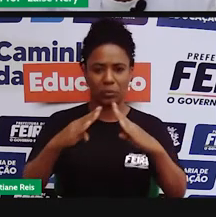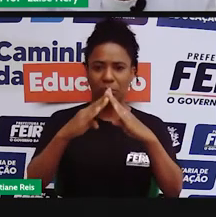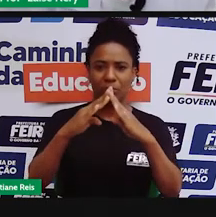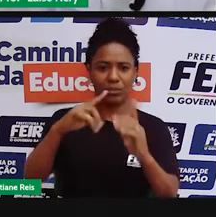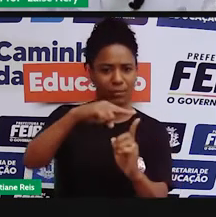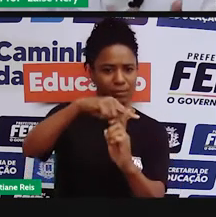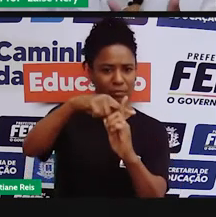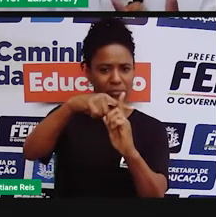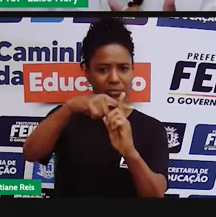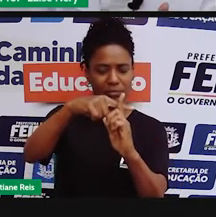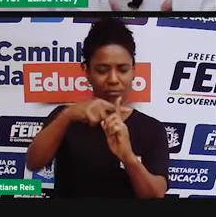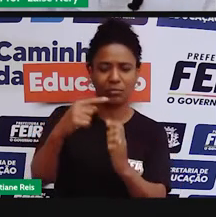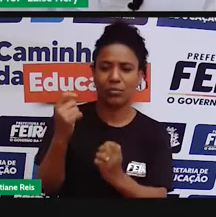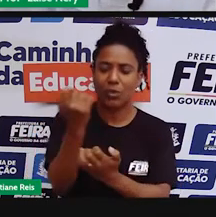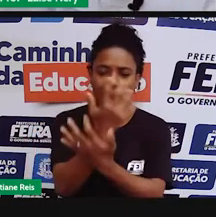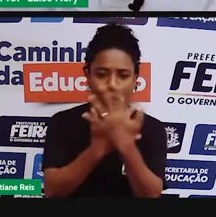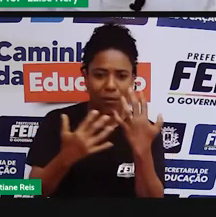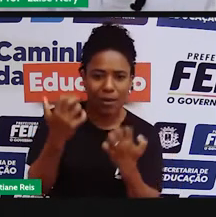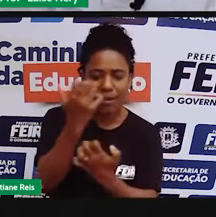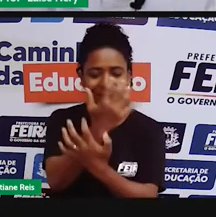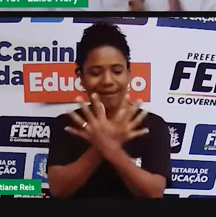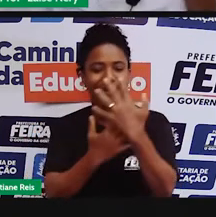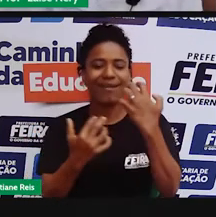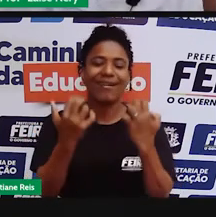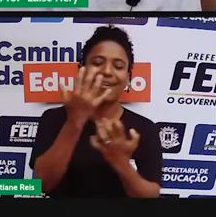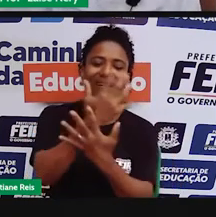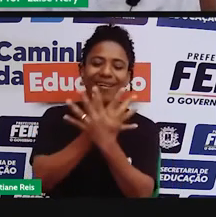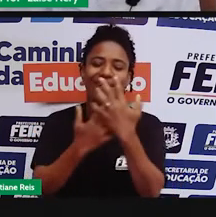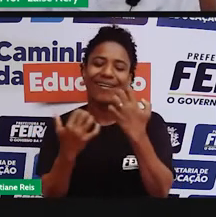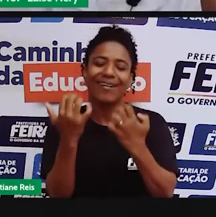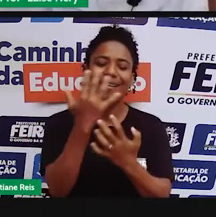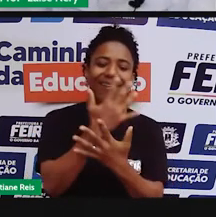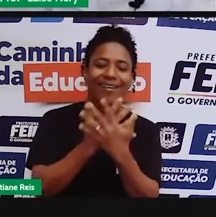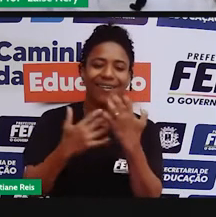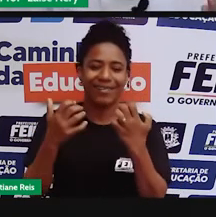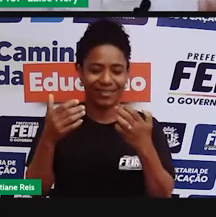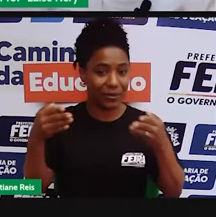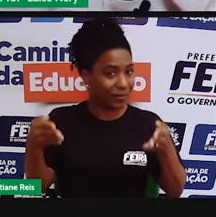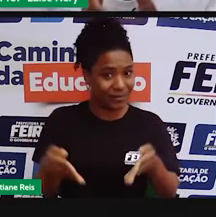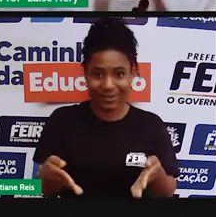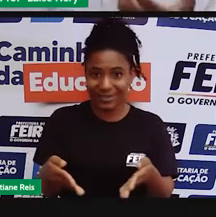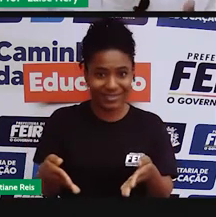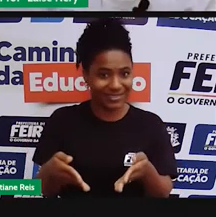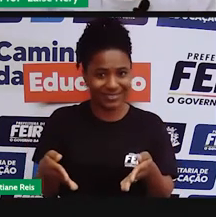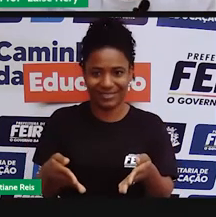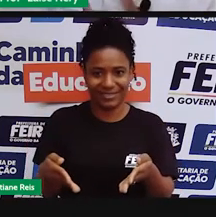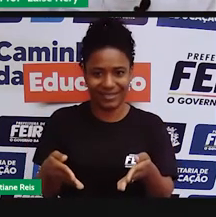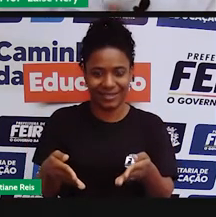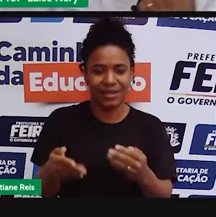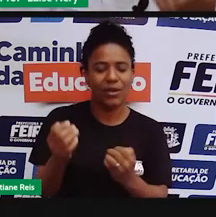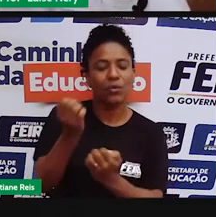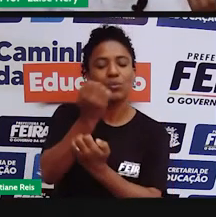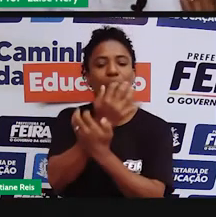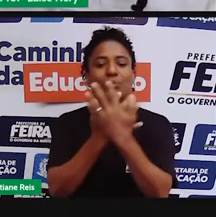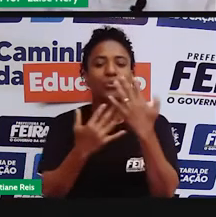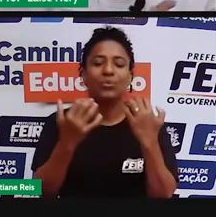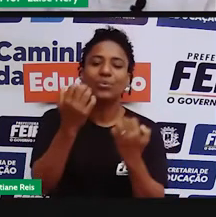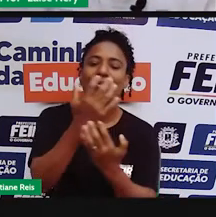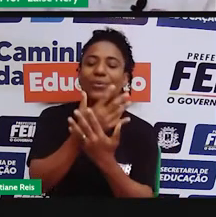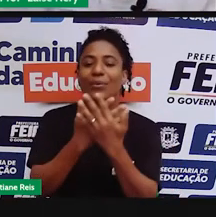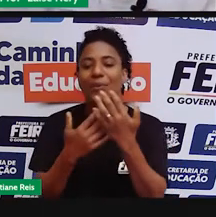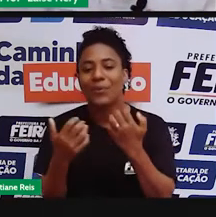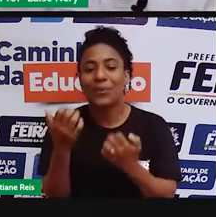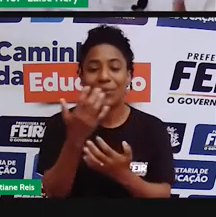canto, está no presente, né? Quando eu escuto ou quando eu leio essa palavra canto, quer dizer o quê? Que